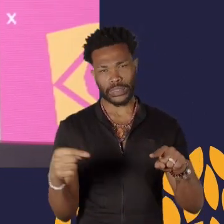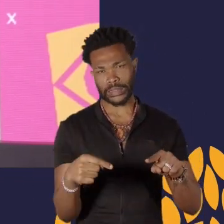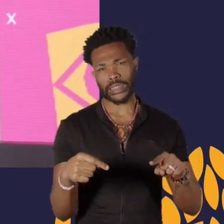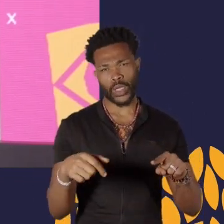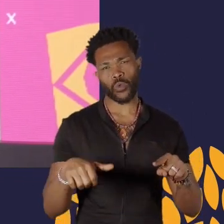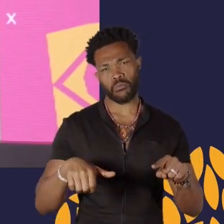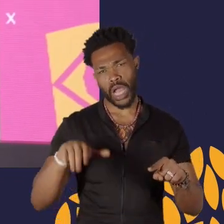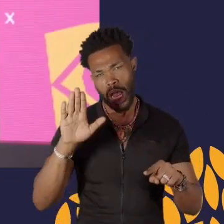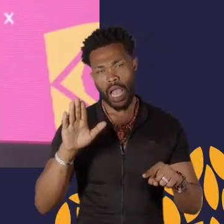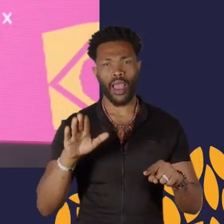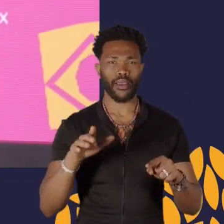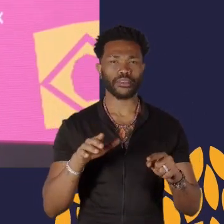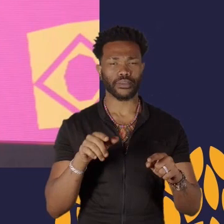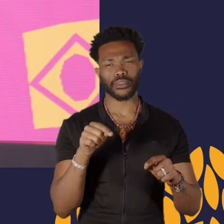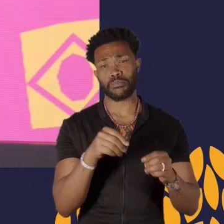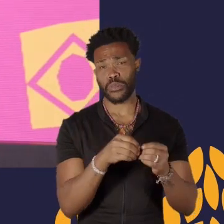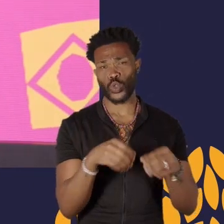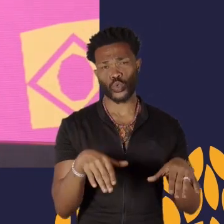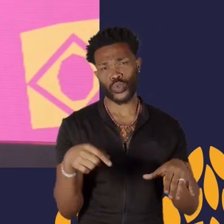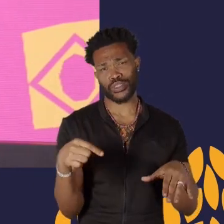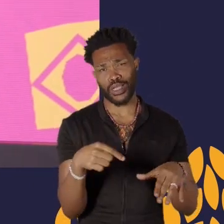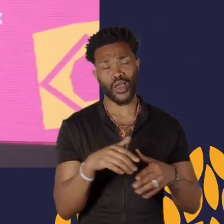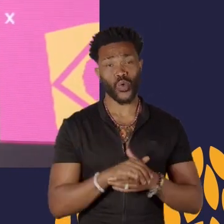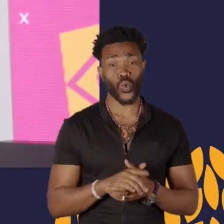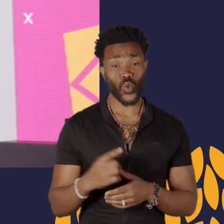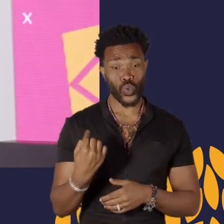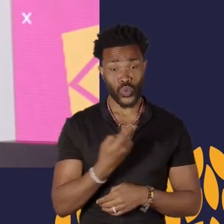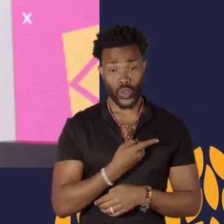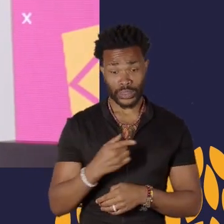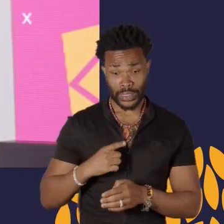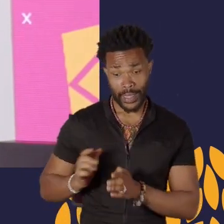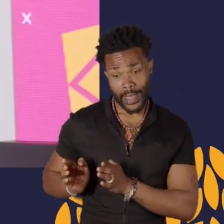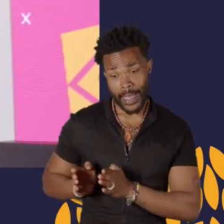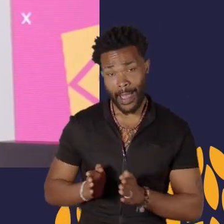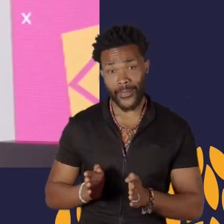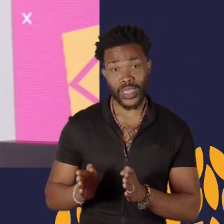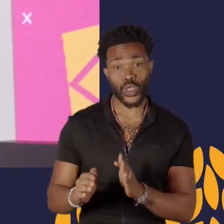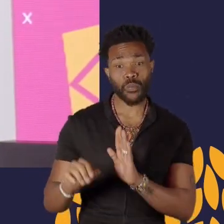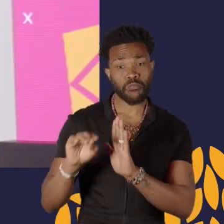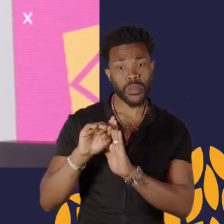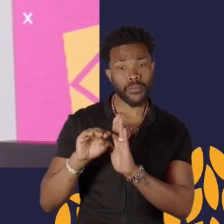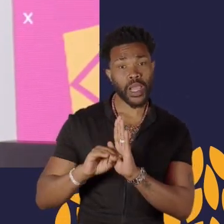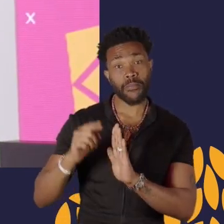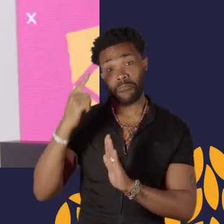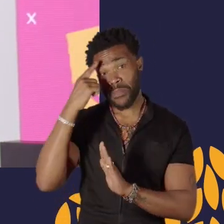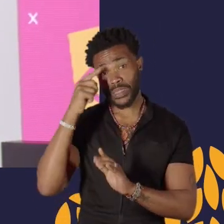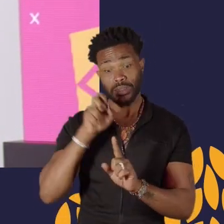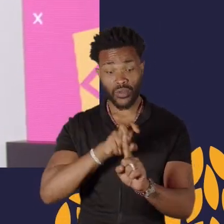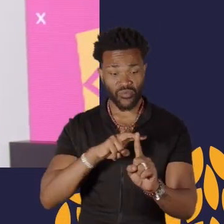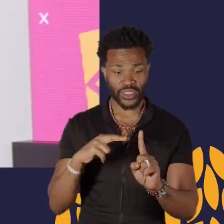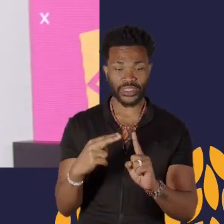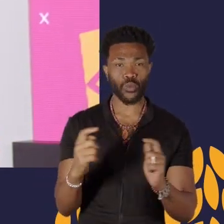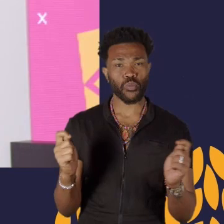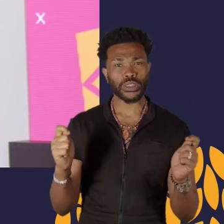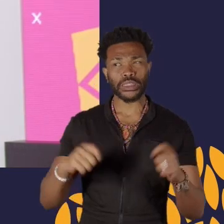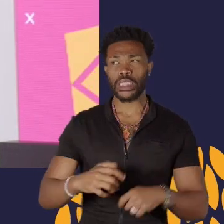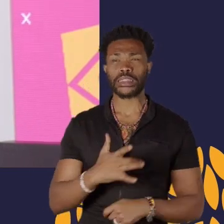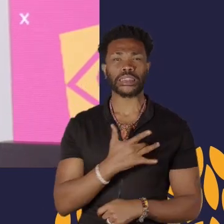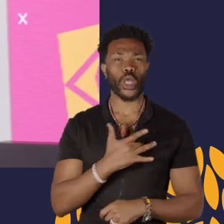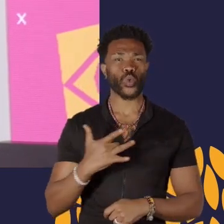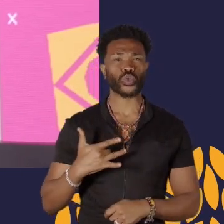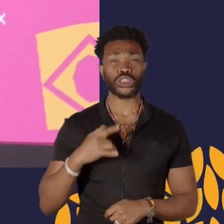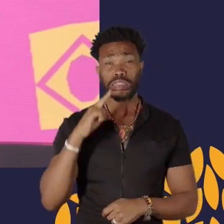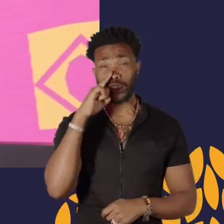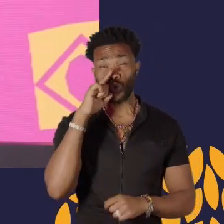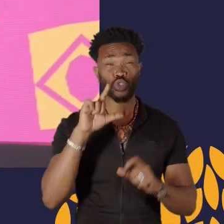mais iatrogênica e prejudicial, e que sim, a gente tem um caminho regulatório a se pensar na perspectiva de potencializar a saúde e diminuir